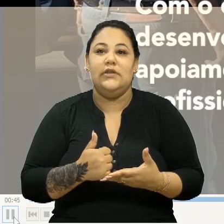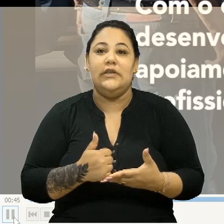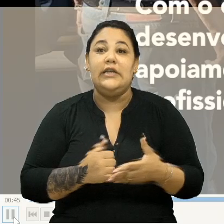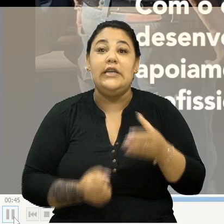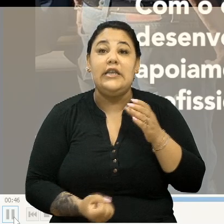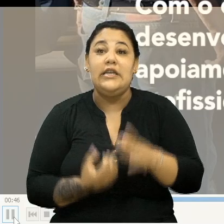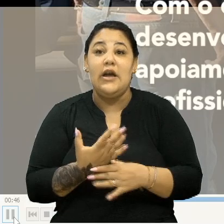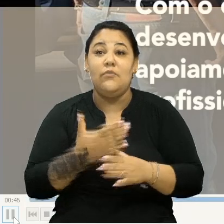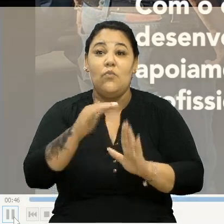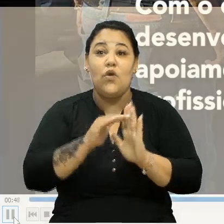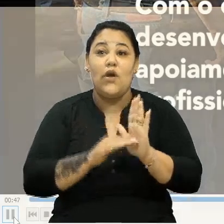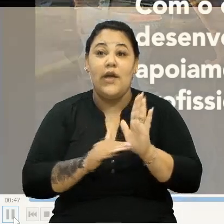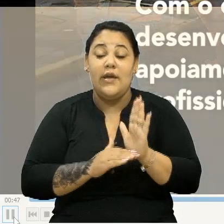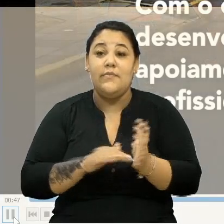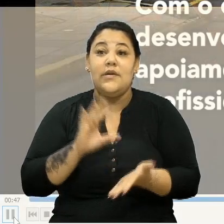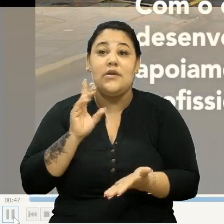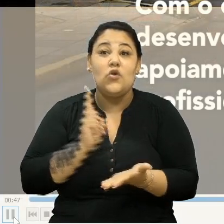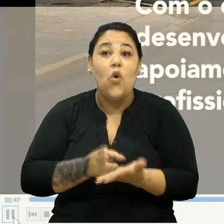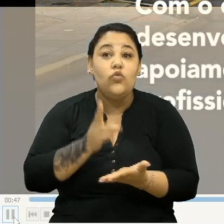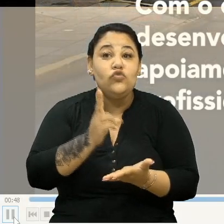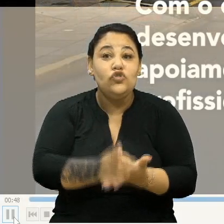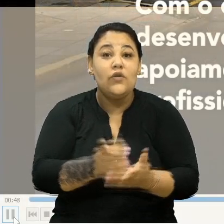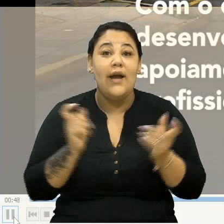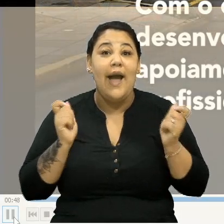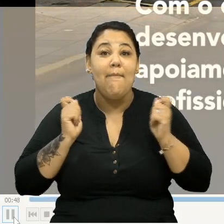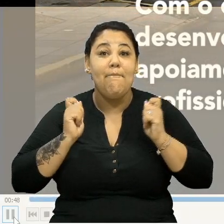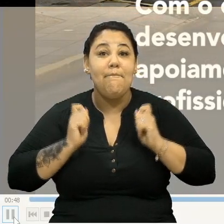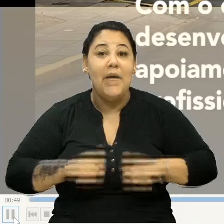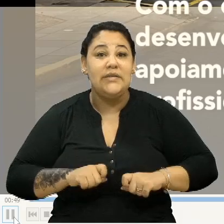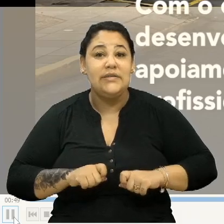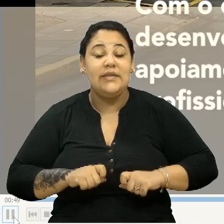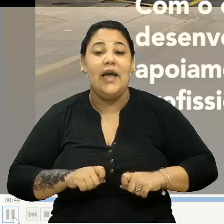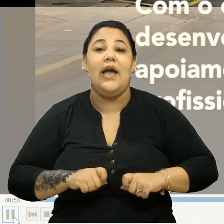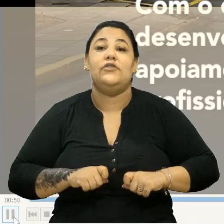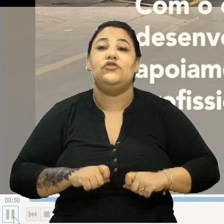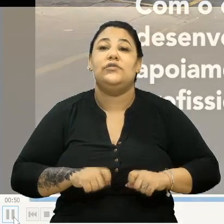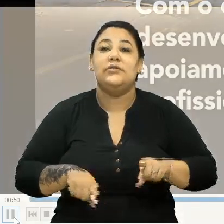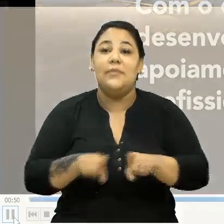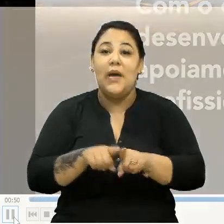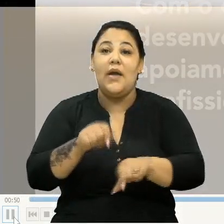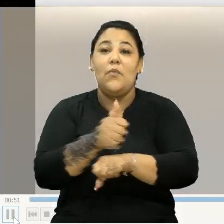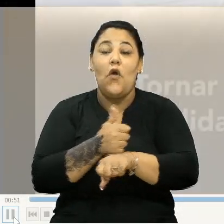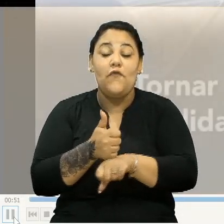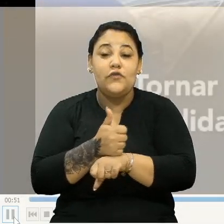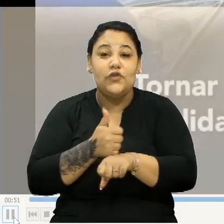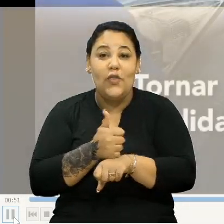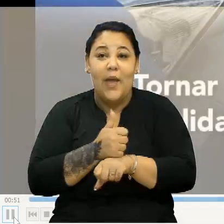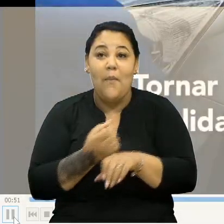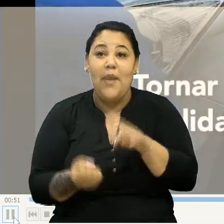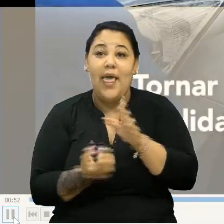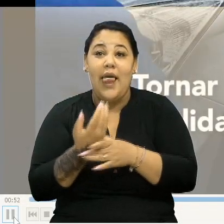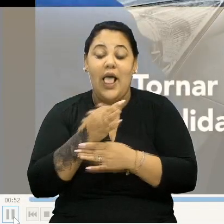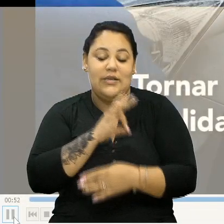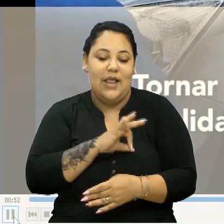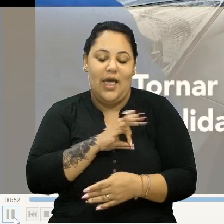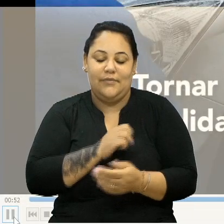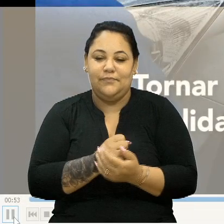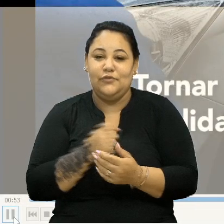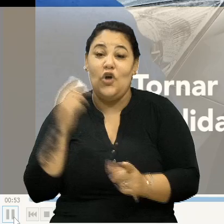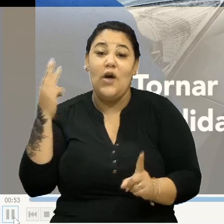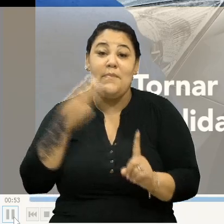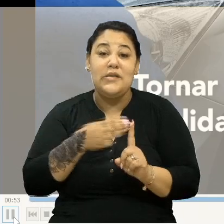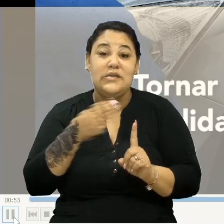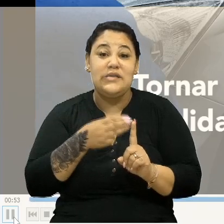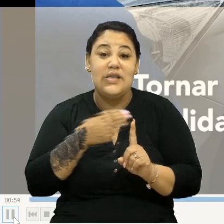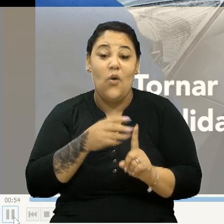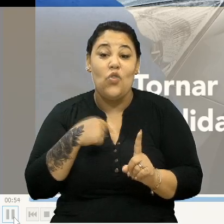de capacitação profissional e geração de renda. Nossa missão é clara: queremos tornar